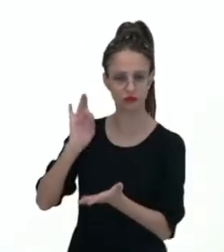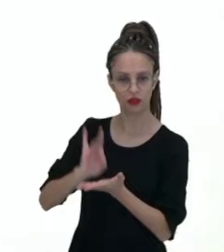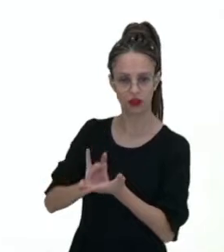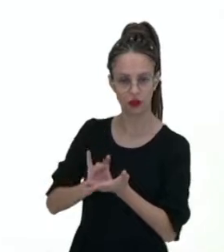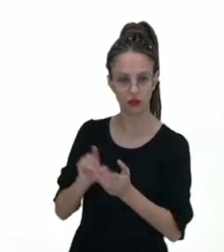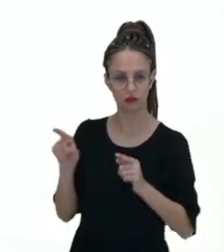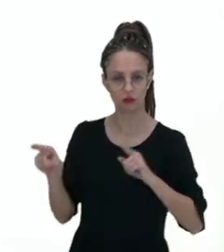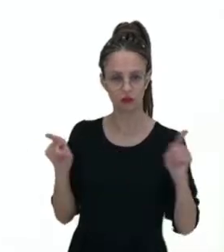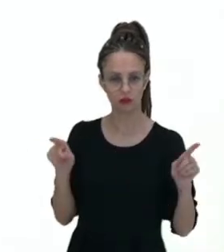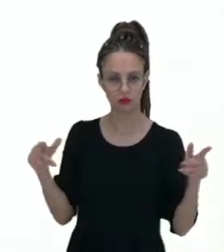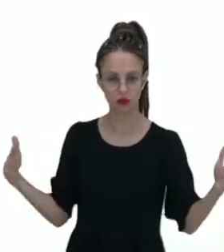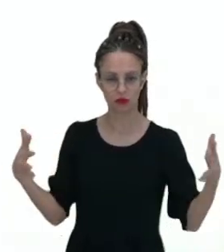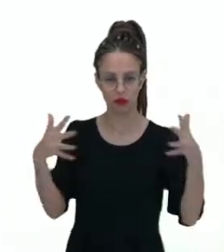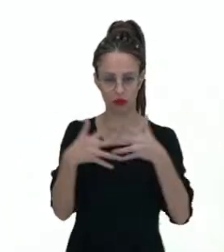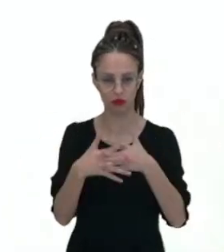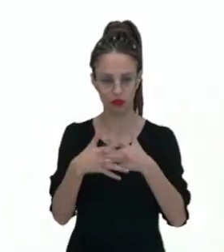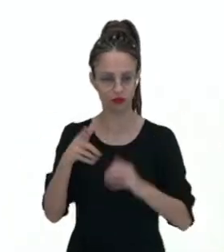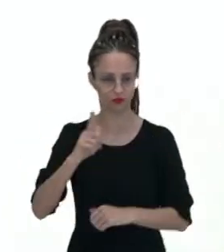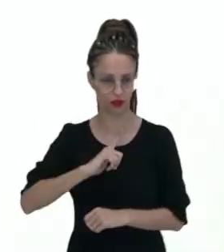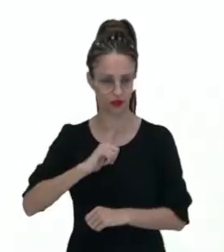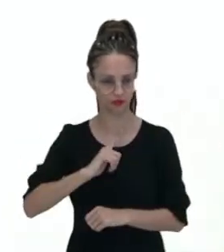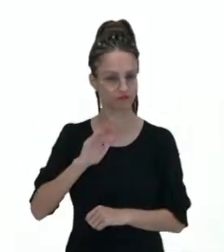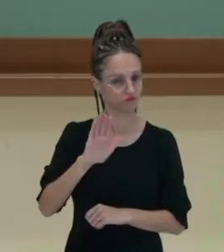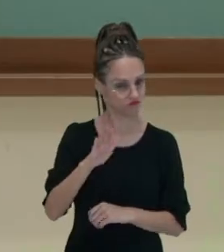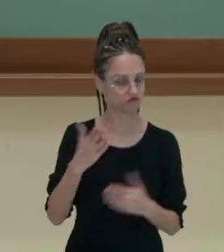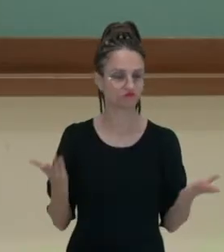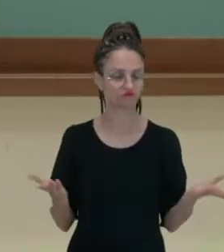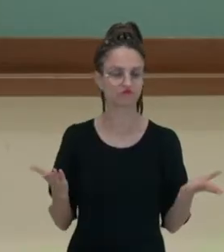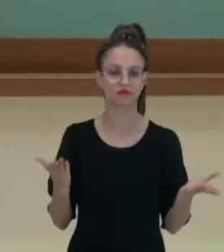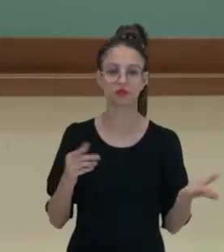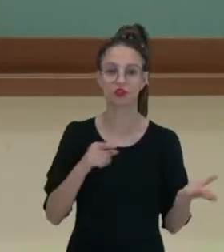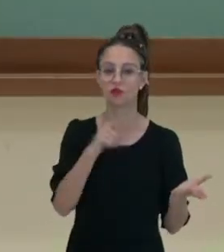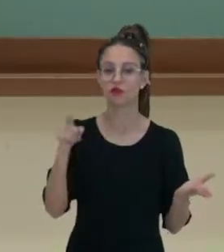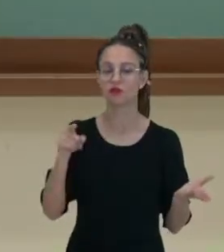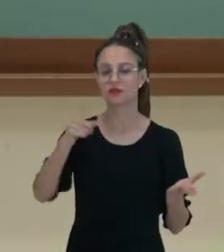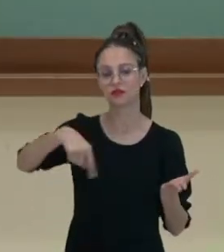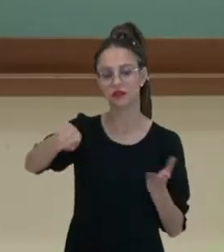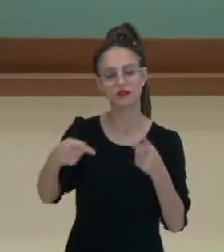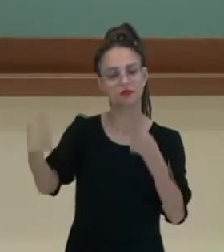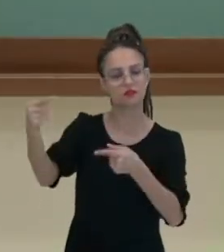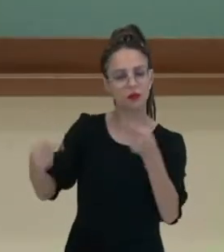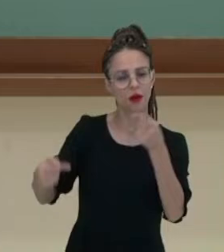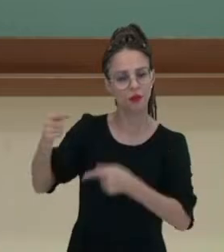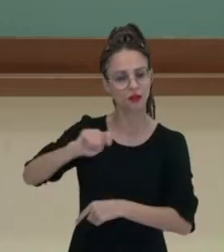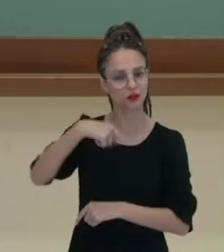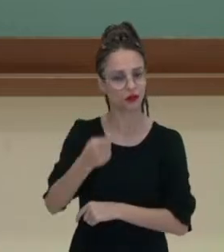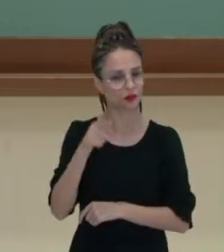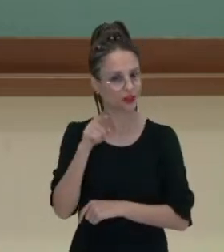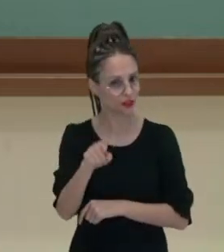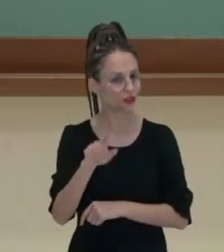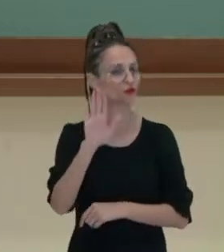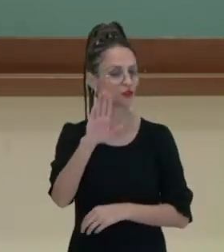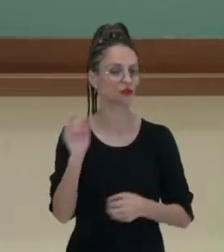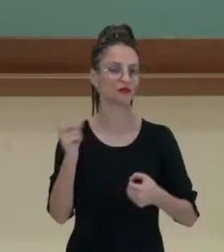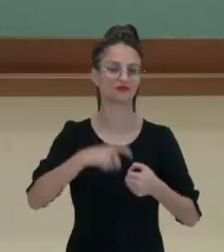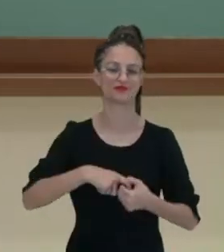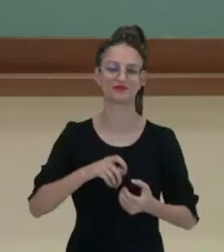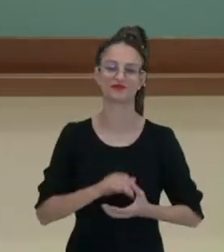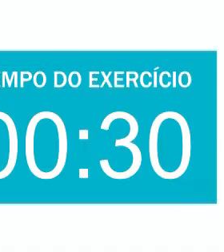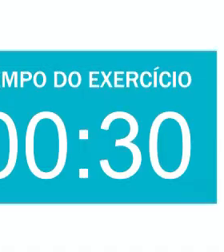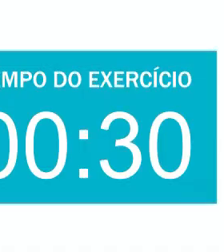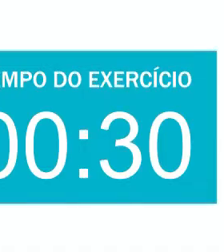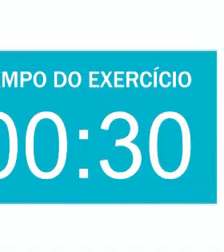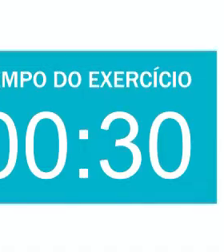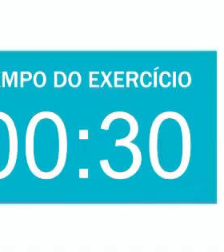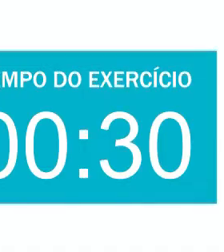pensou sobre isso? Então, vou pedir que vocês debatam um pouquinho sobre essas questões e eu já volto.